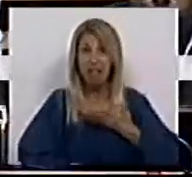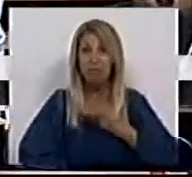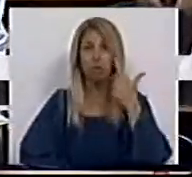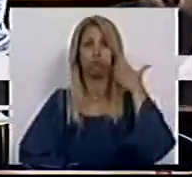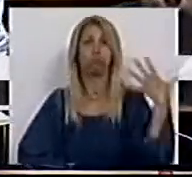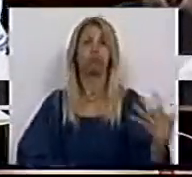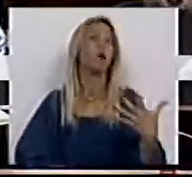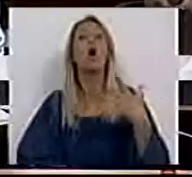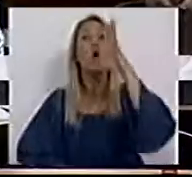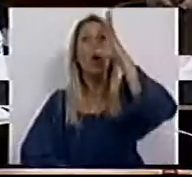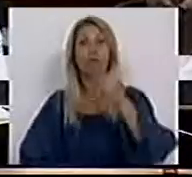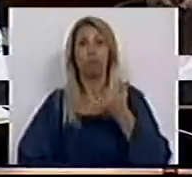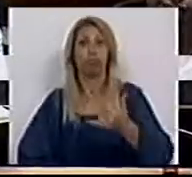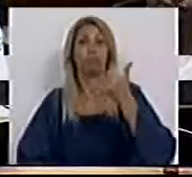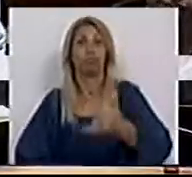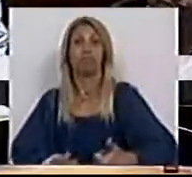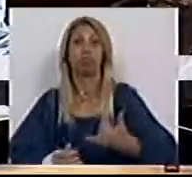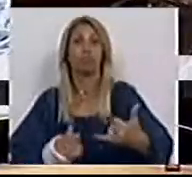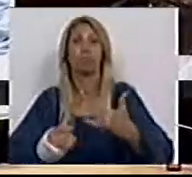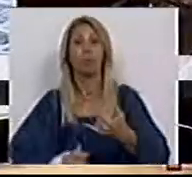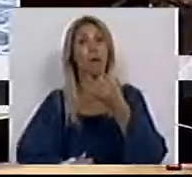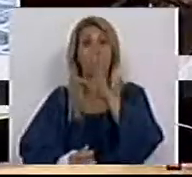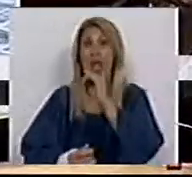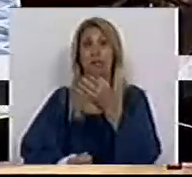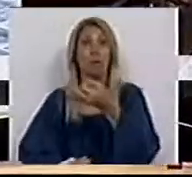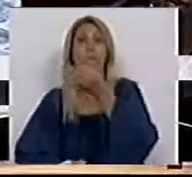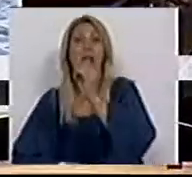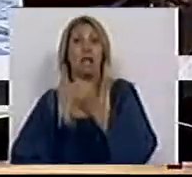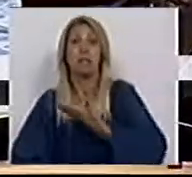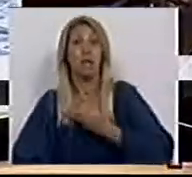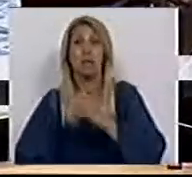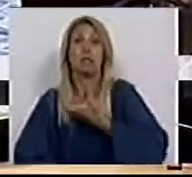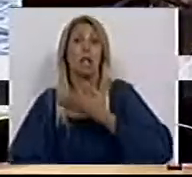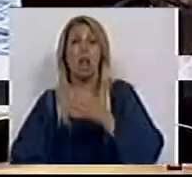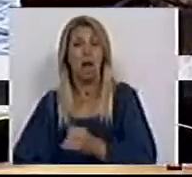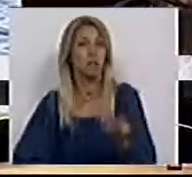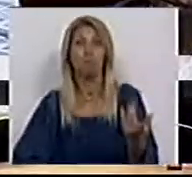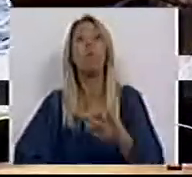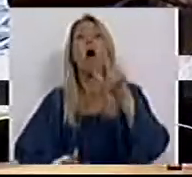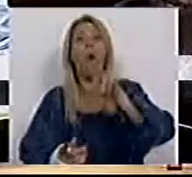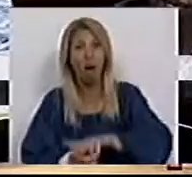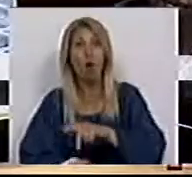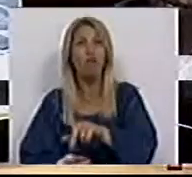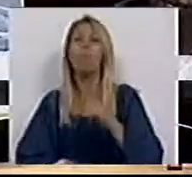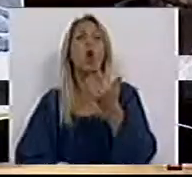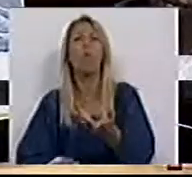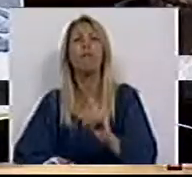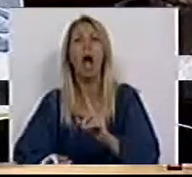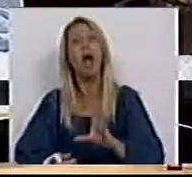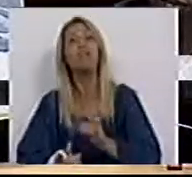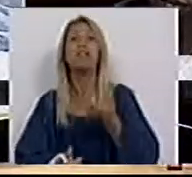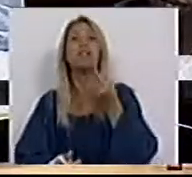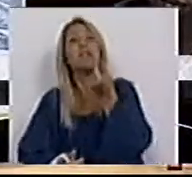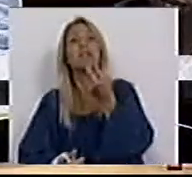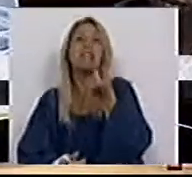ao PSD subfinanciaram estas empresas, aprovaram investimentos e não lhes deram o financiamento necessário, obrigando-as a ir pedir dinheiro emprestado